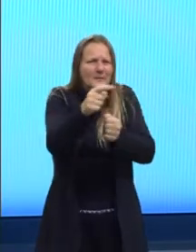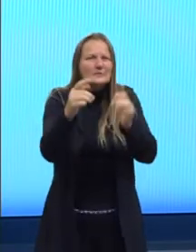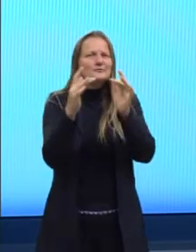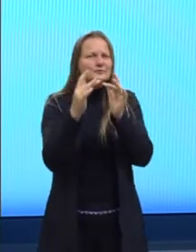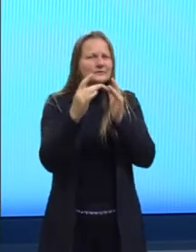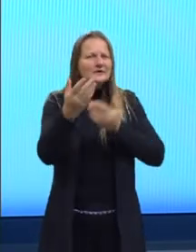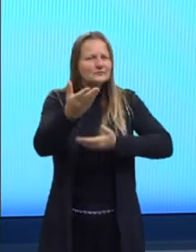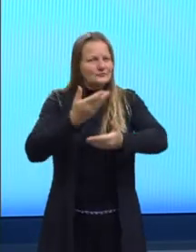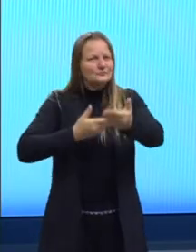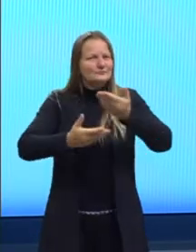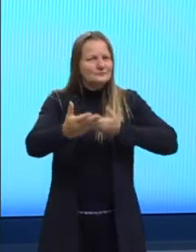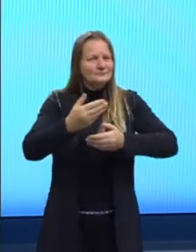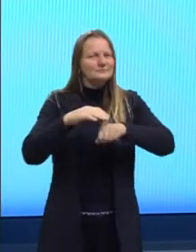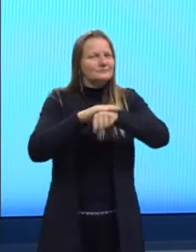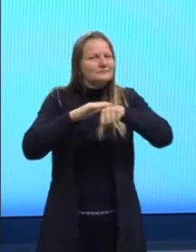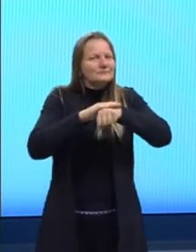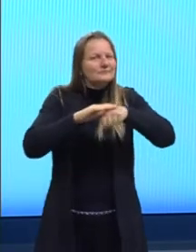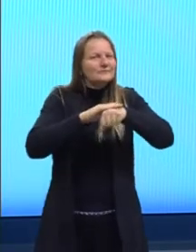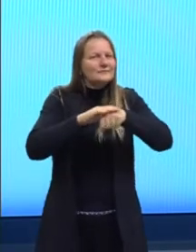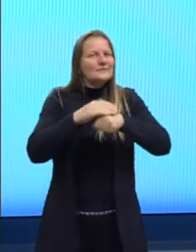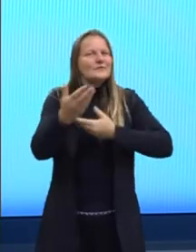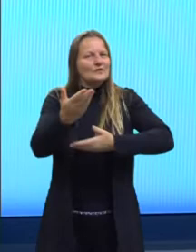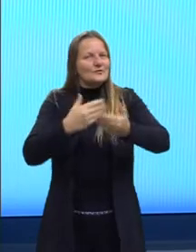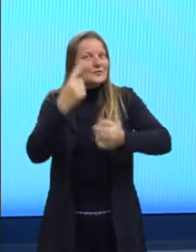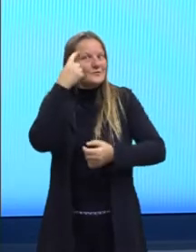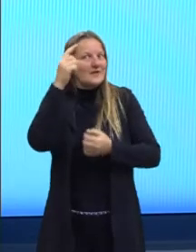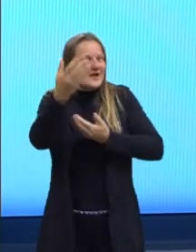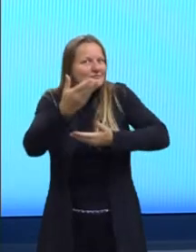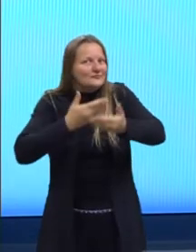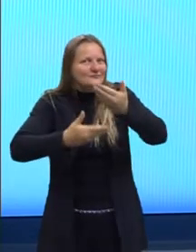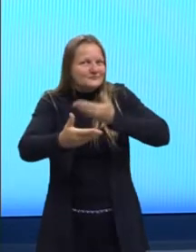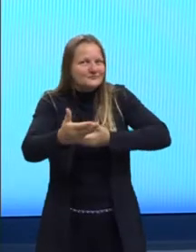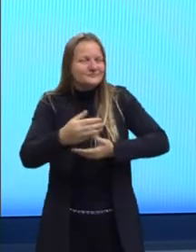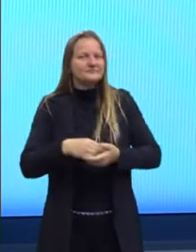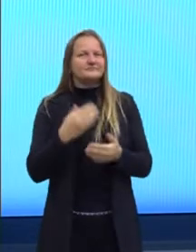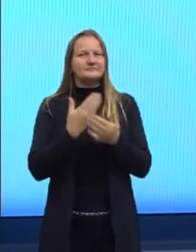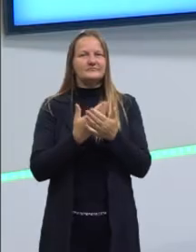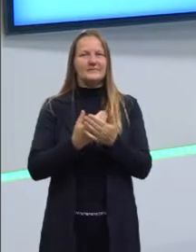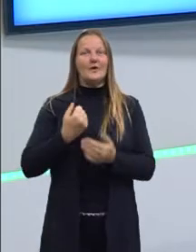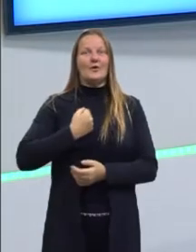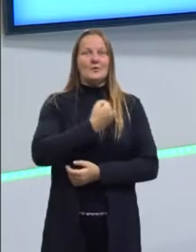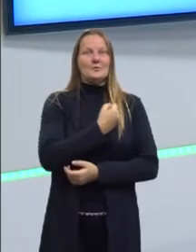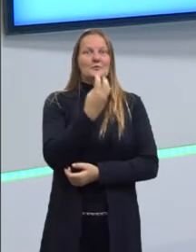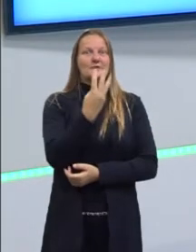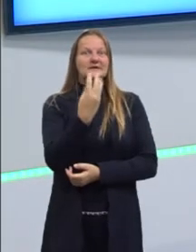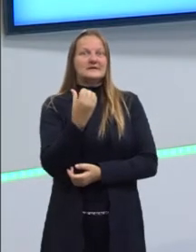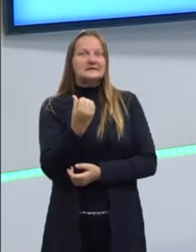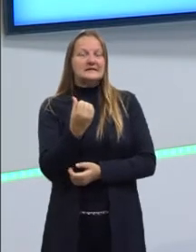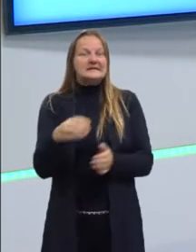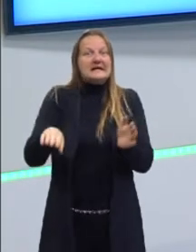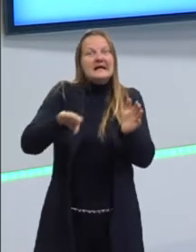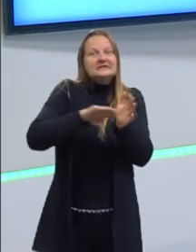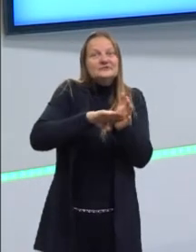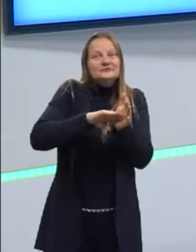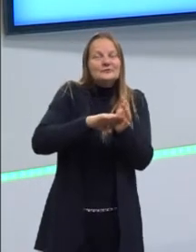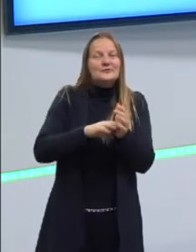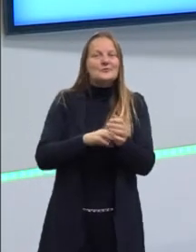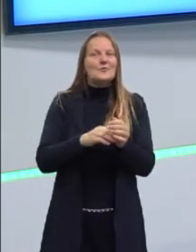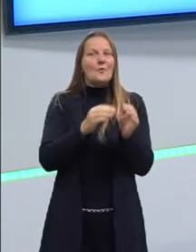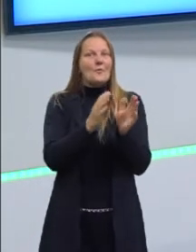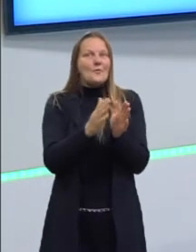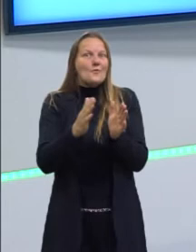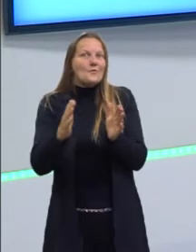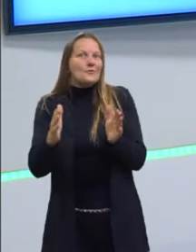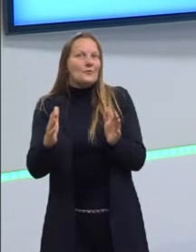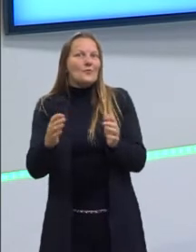contato comigo para gente poder conversar e trocar umas ideias aula 36 chegamos aí no num bom